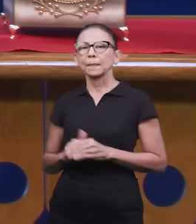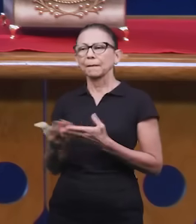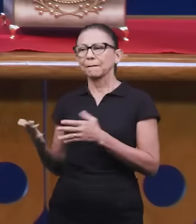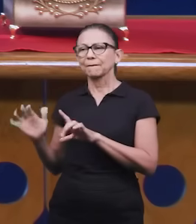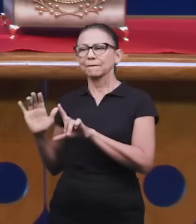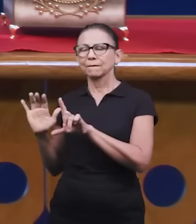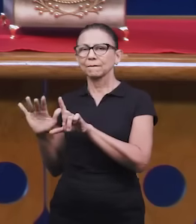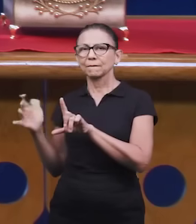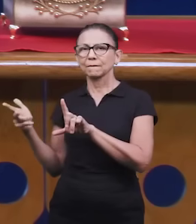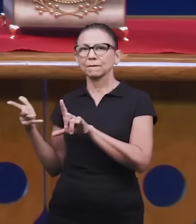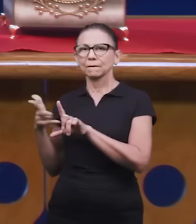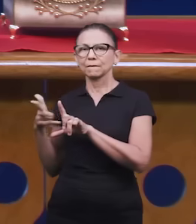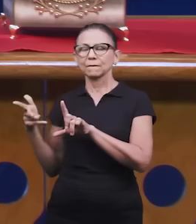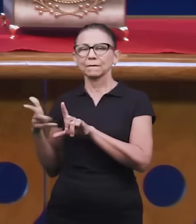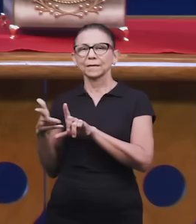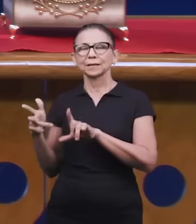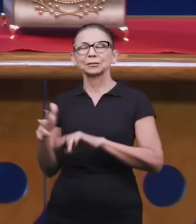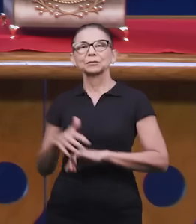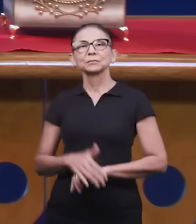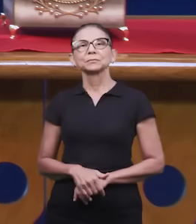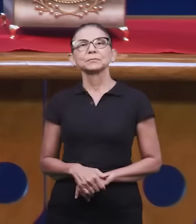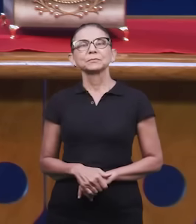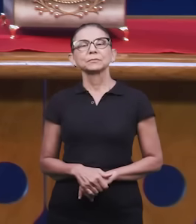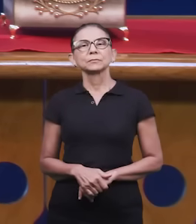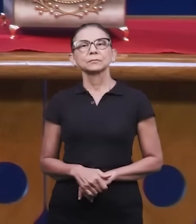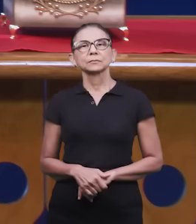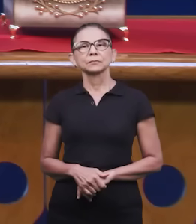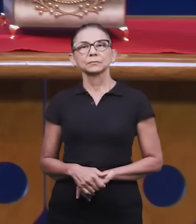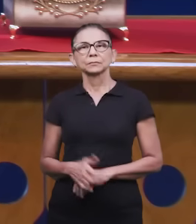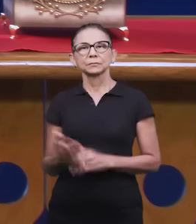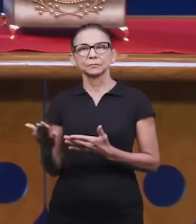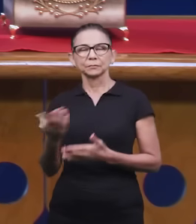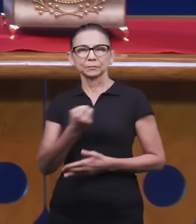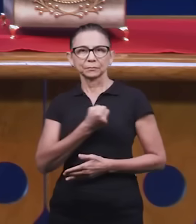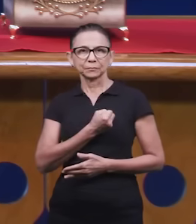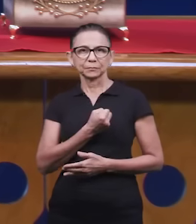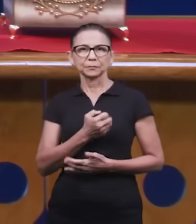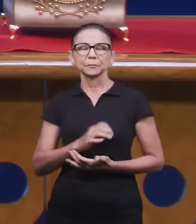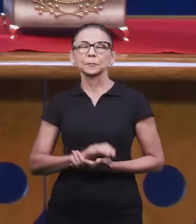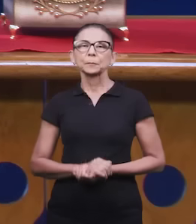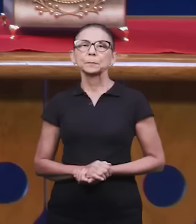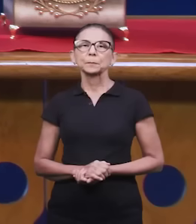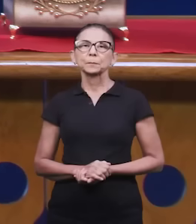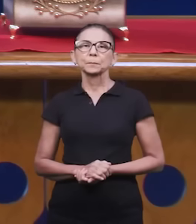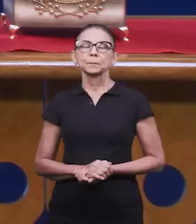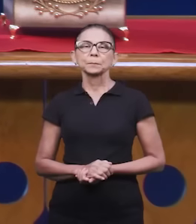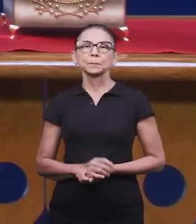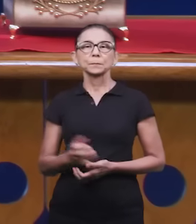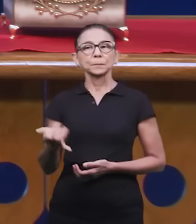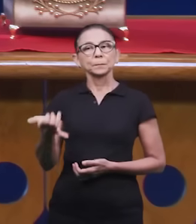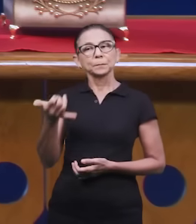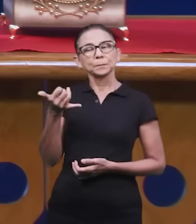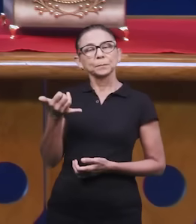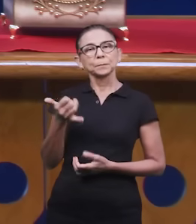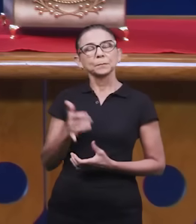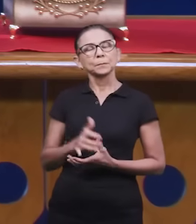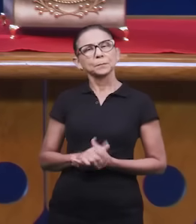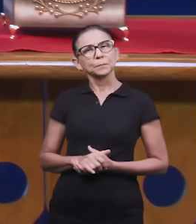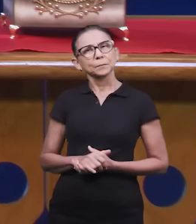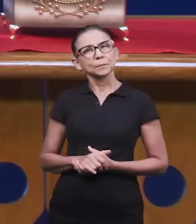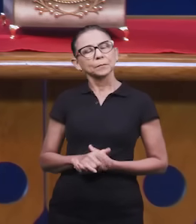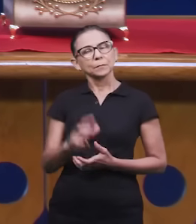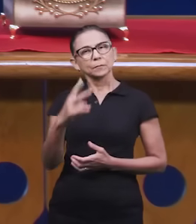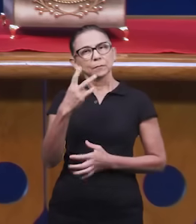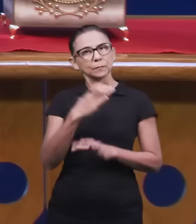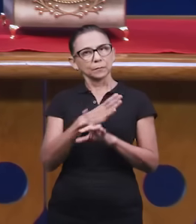basta copiar com a sua câmera o QR Code que está na tela. Tem um número de telefone também. Quem participou